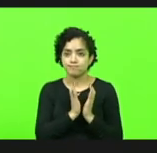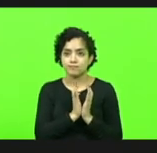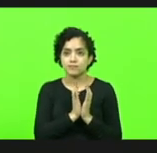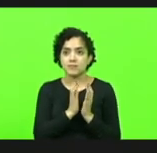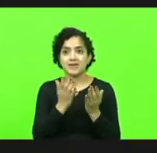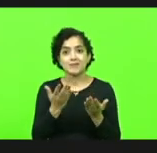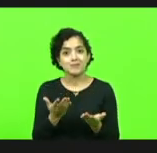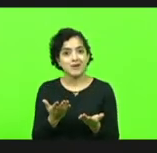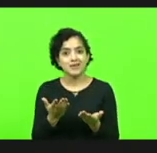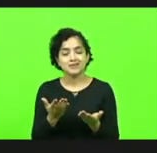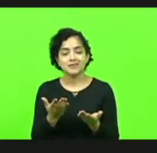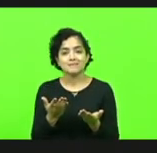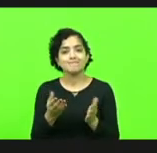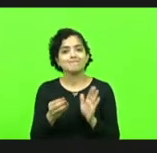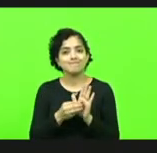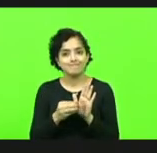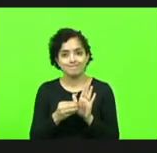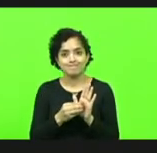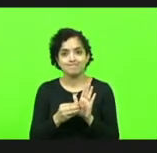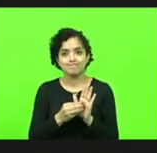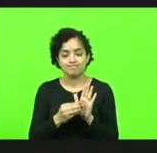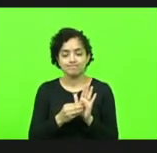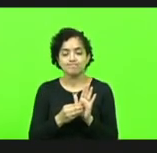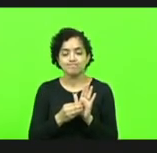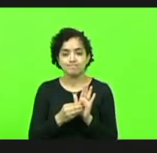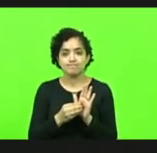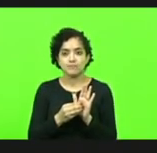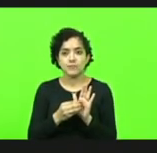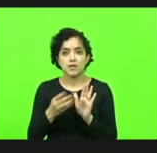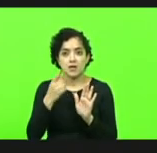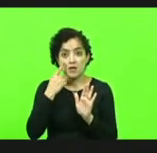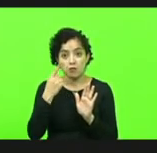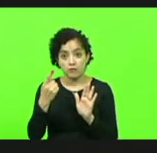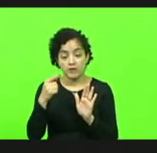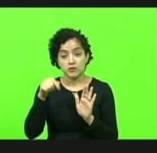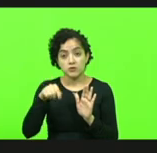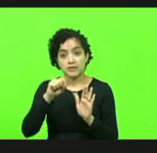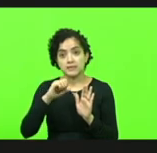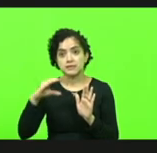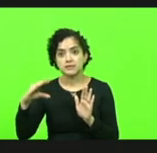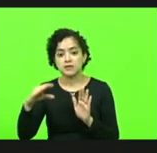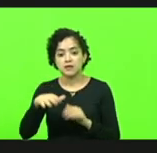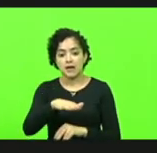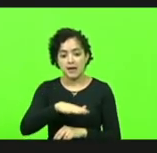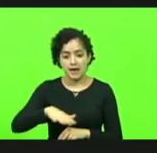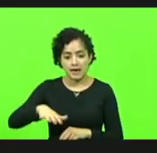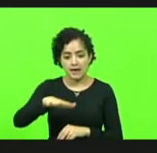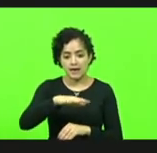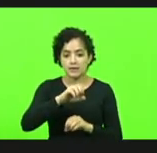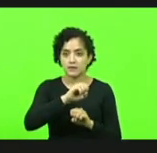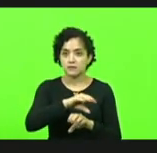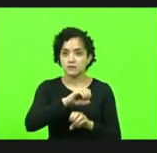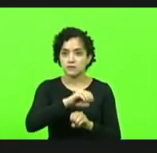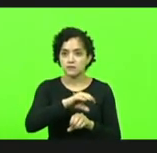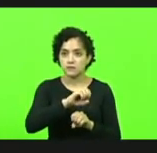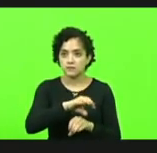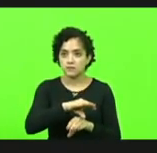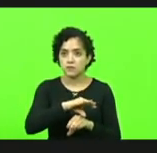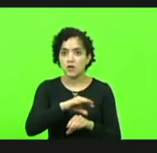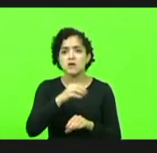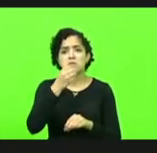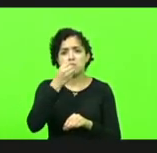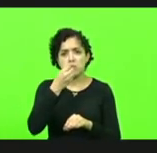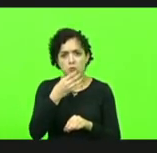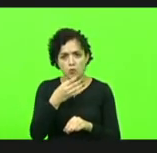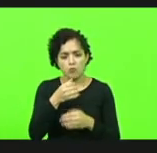sido suficiente. Vejo no estado de Santa Catarina que a área da educação ela tem um suporte muito bom,